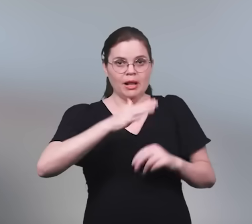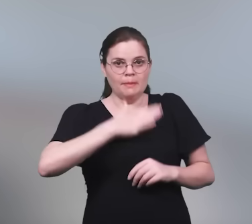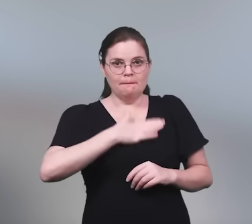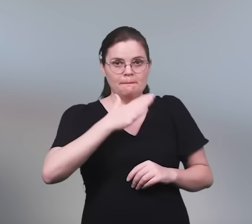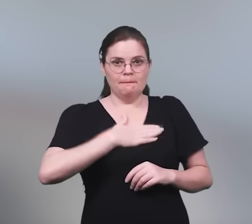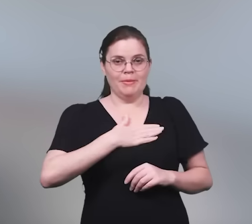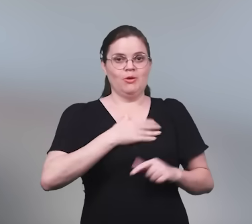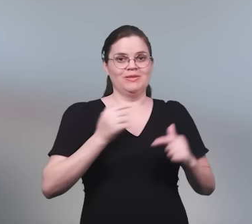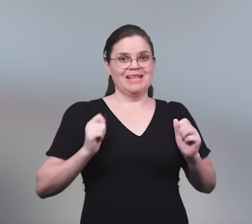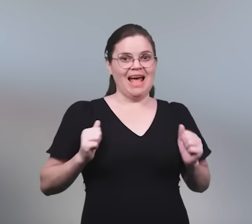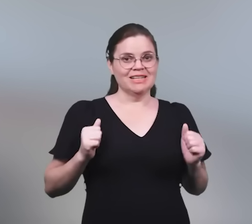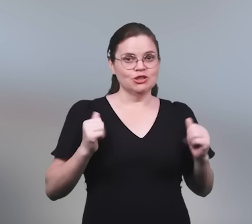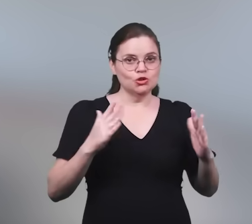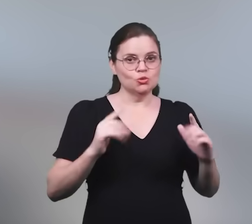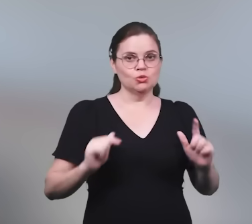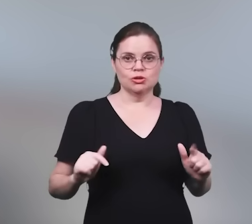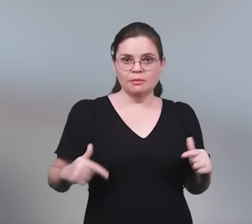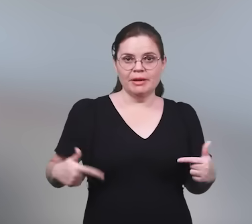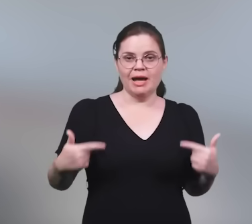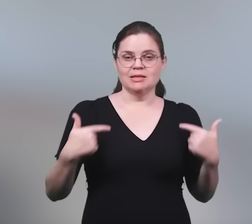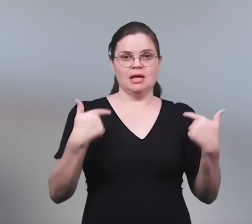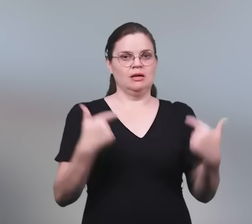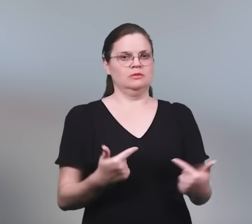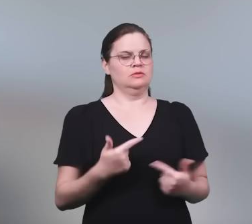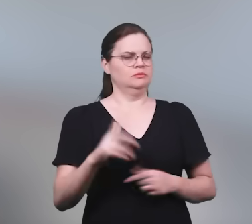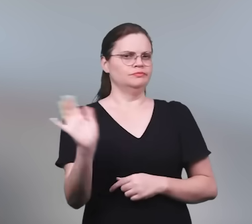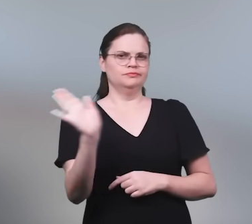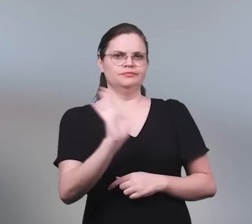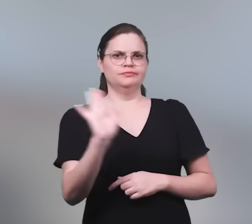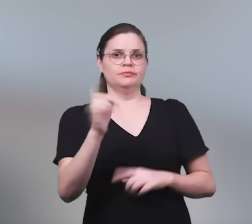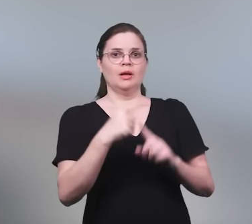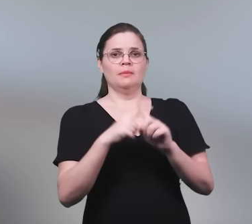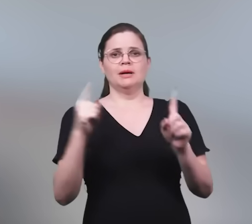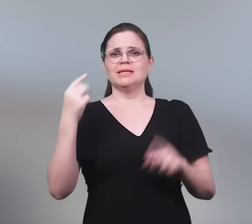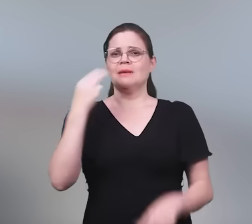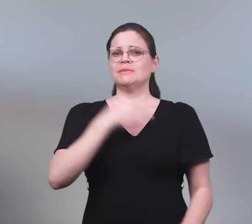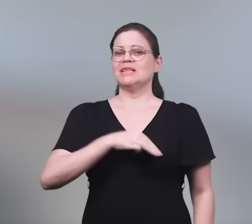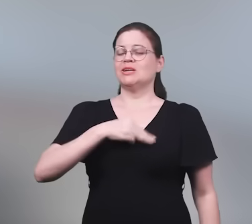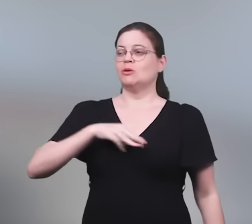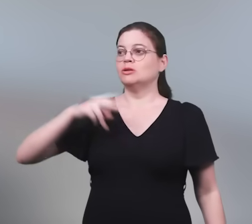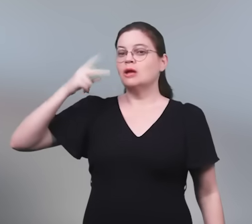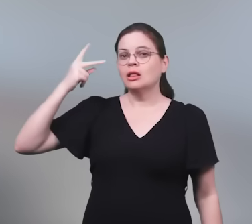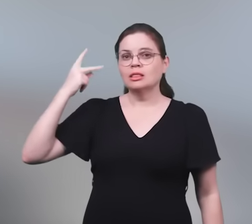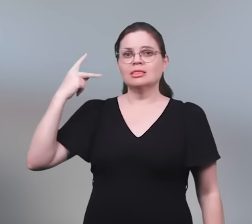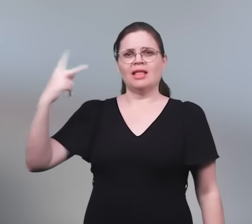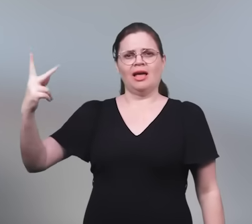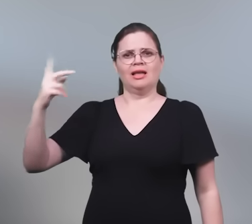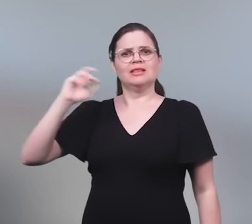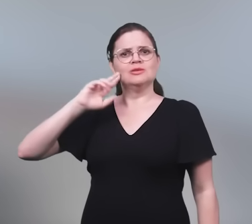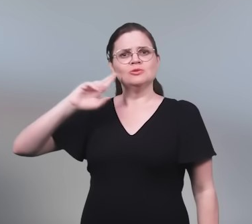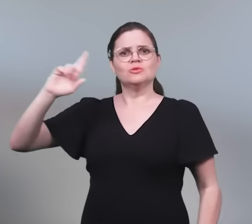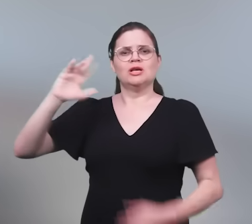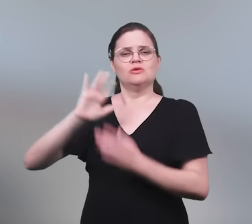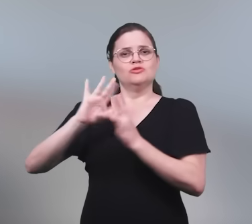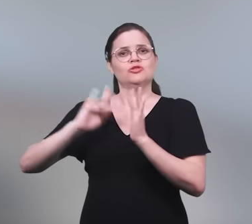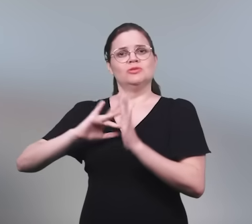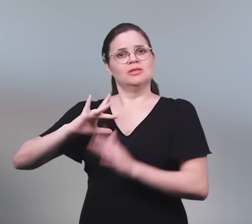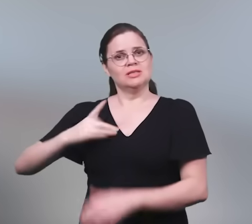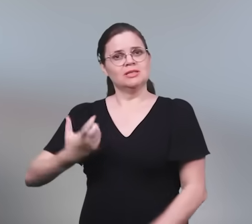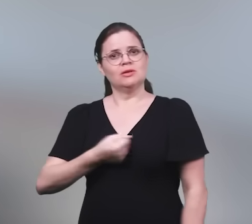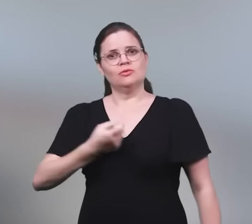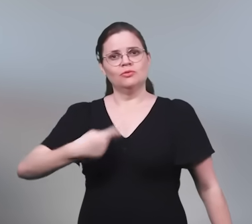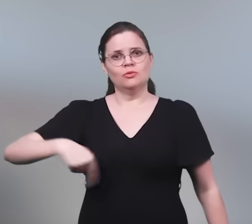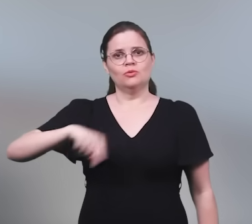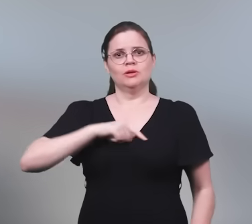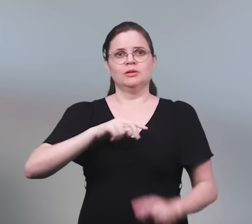que houvéssemos feito, mas, segundo a sua misericórdia, nos salvou